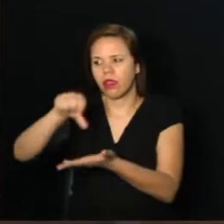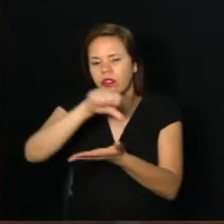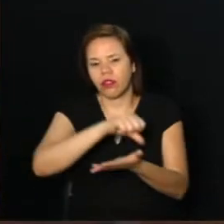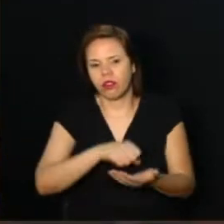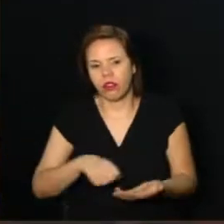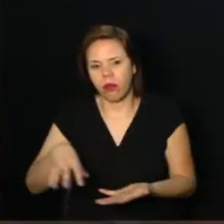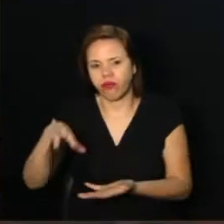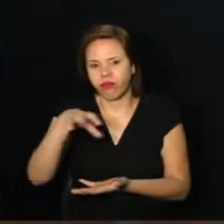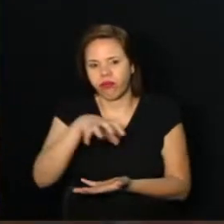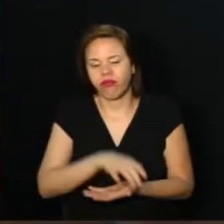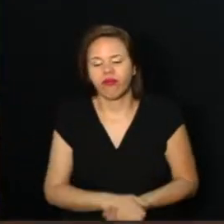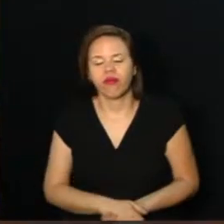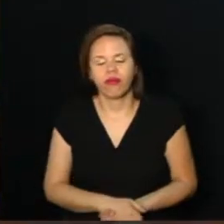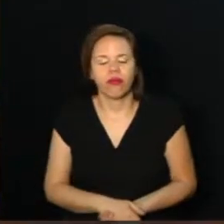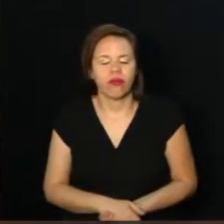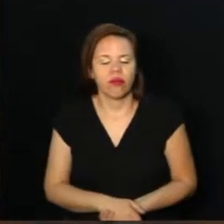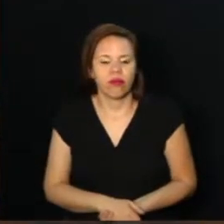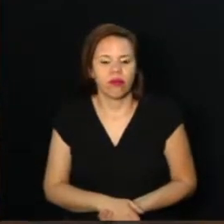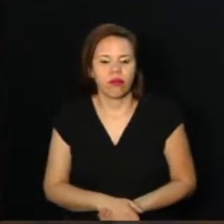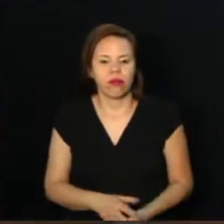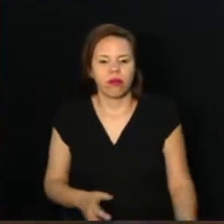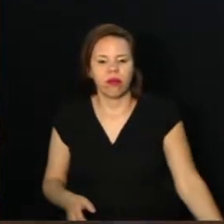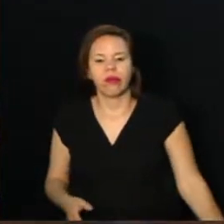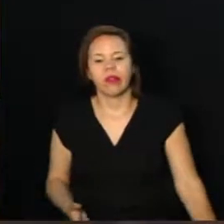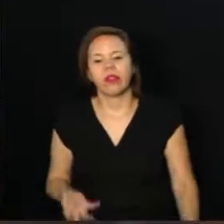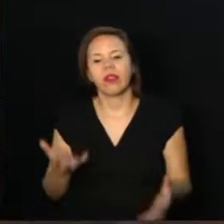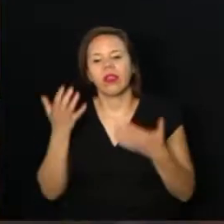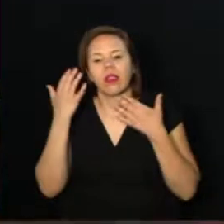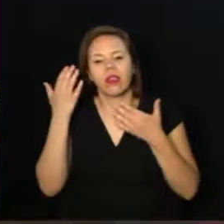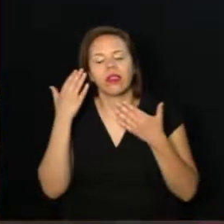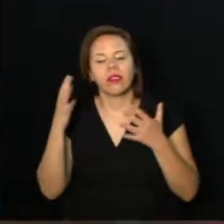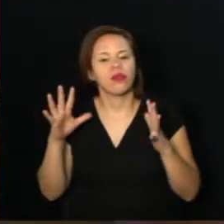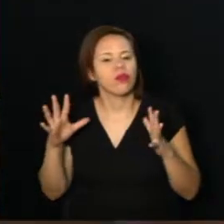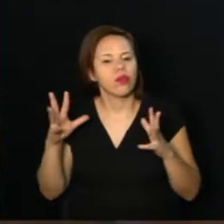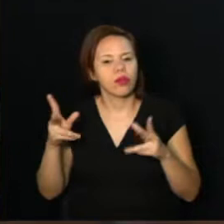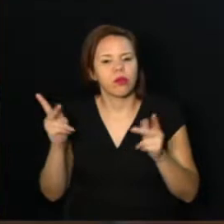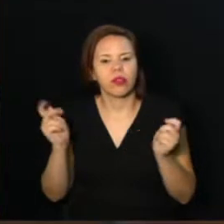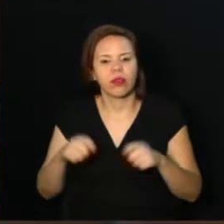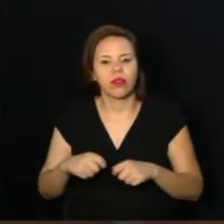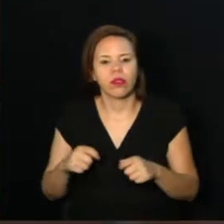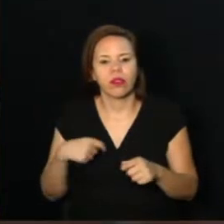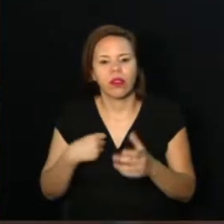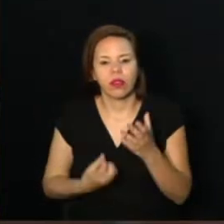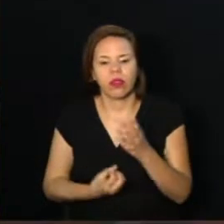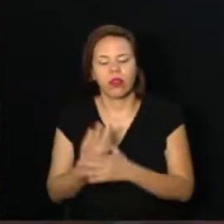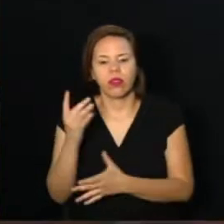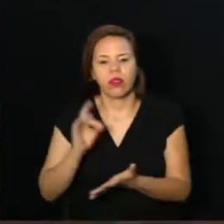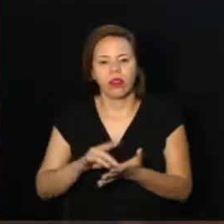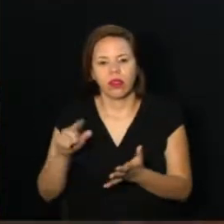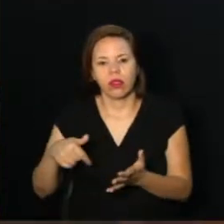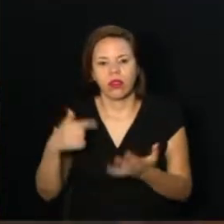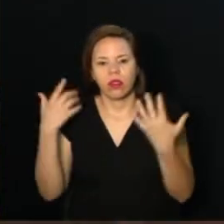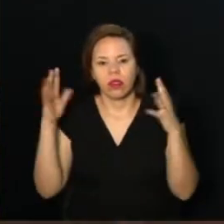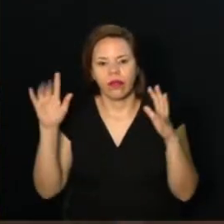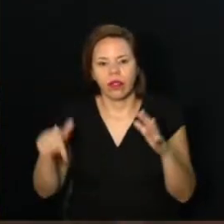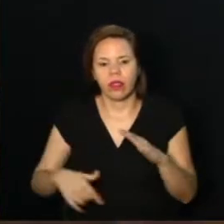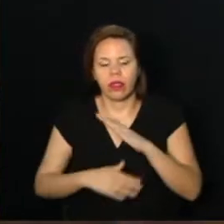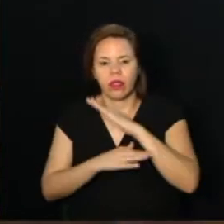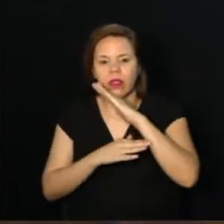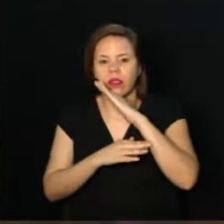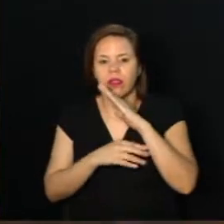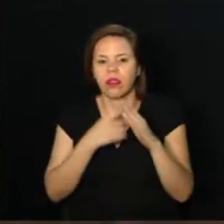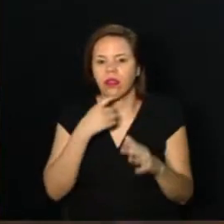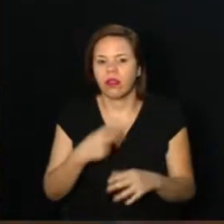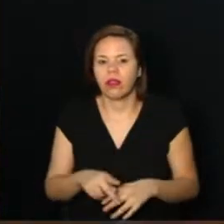Então, diante disso que eu coloquei, eu quero agradecer, né, a todos que possibilitaram a realização desse evento. A Câmara Municipal